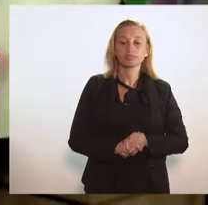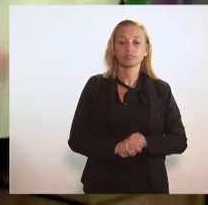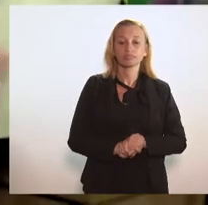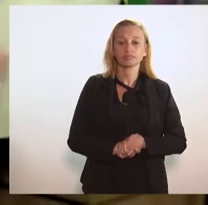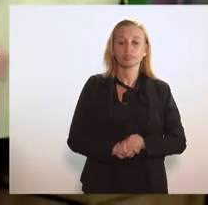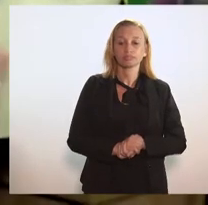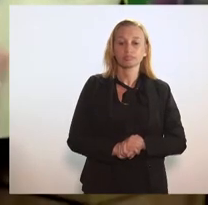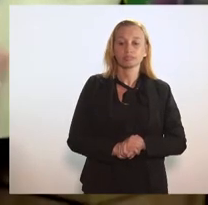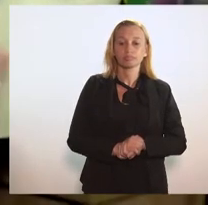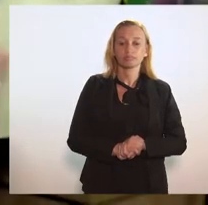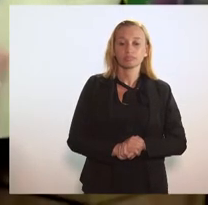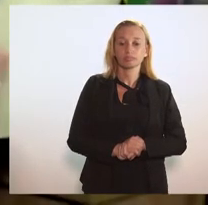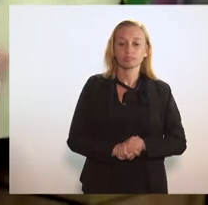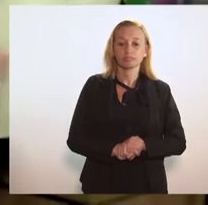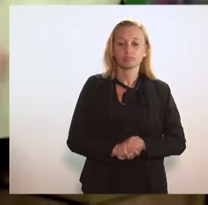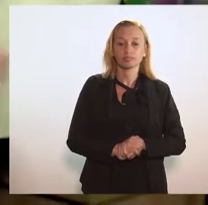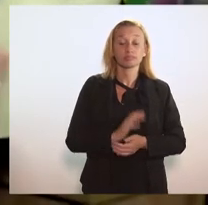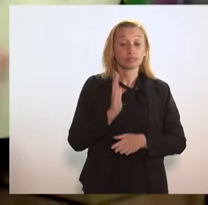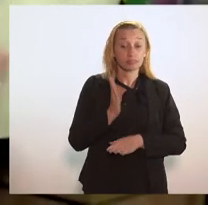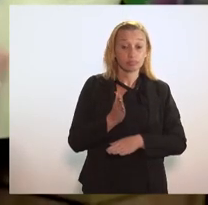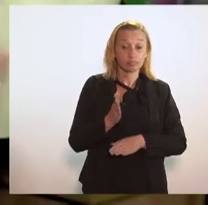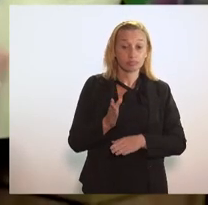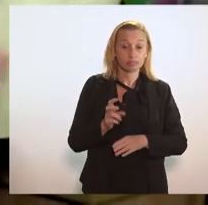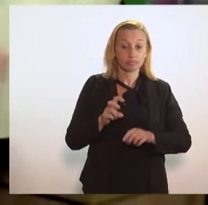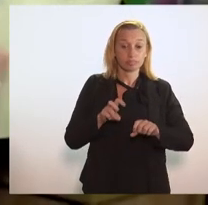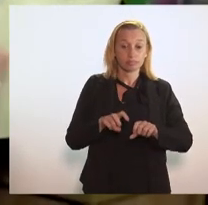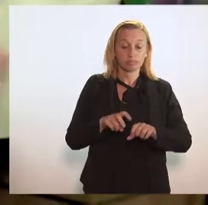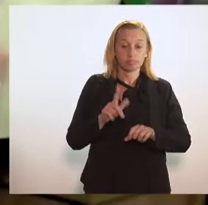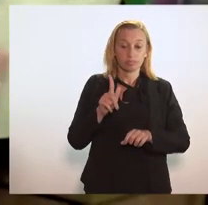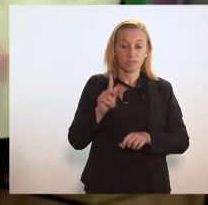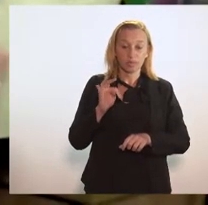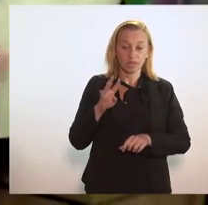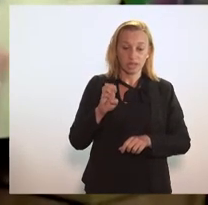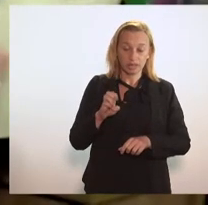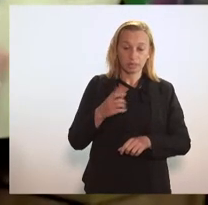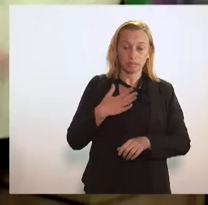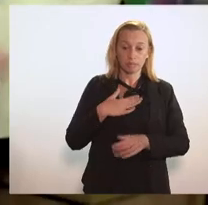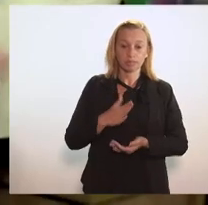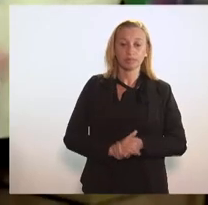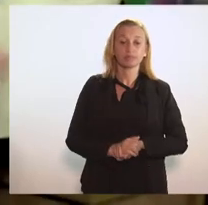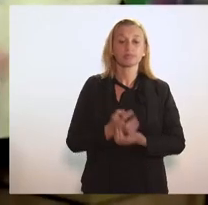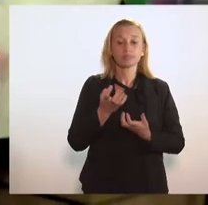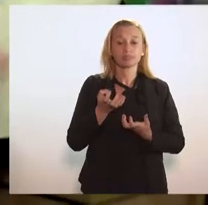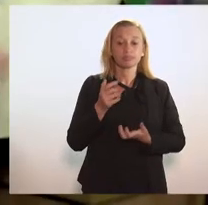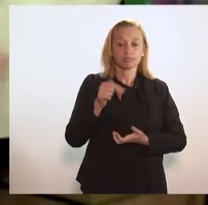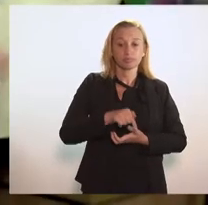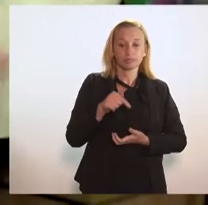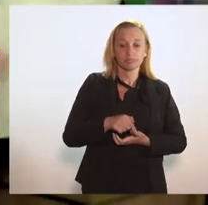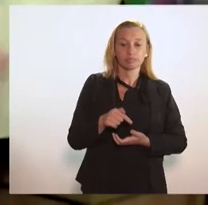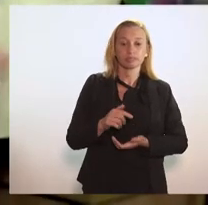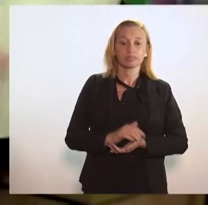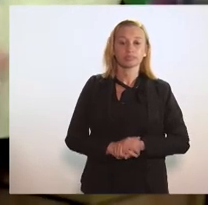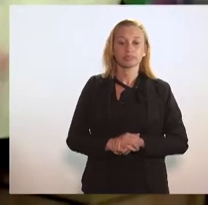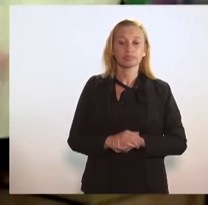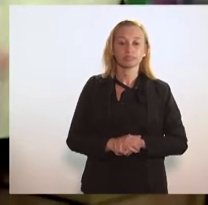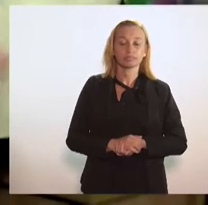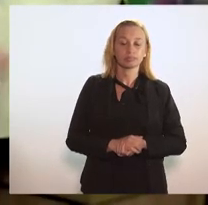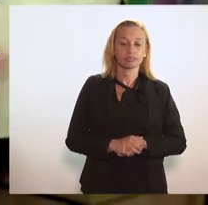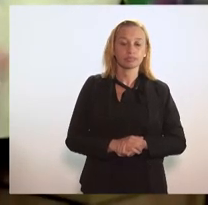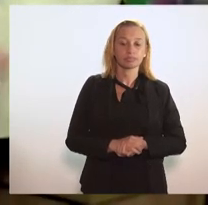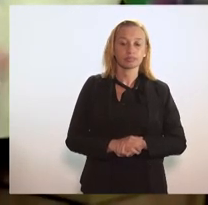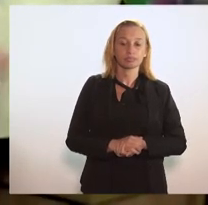nós estamos falando hoje diretamente do gabinete é eu queria que me solidarizar